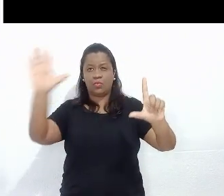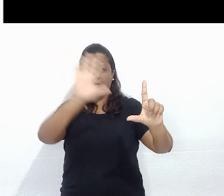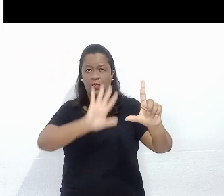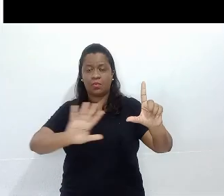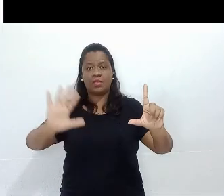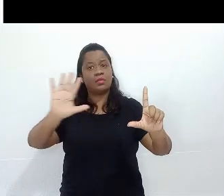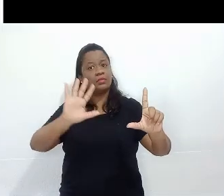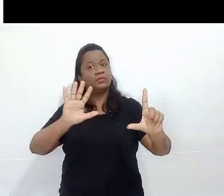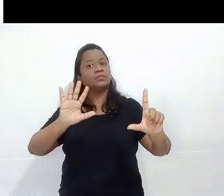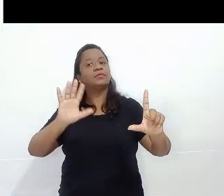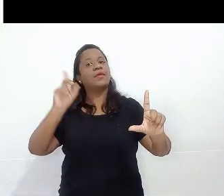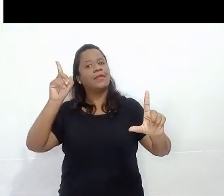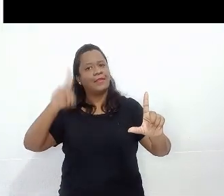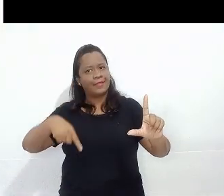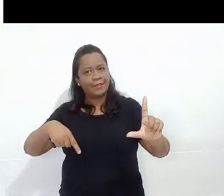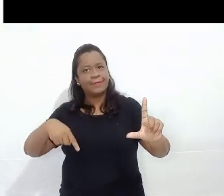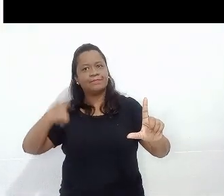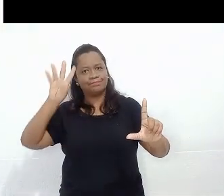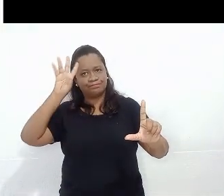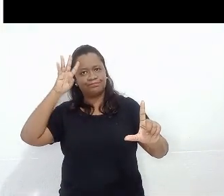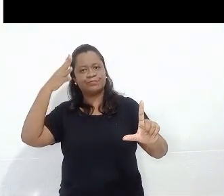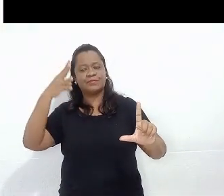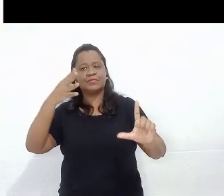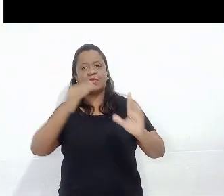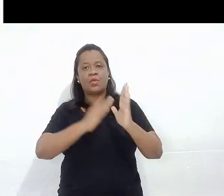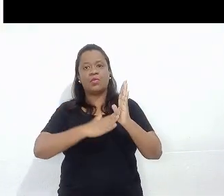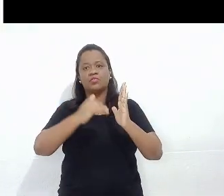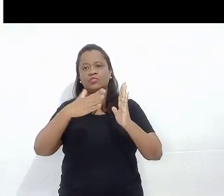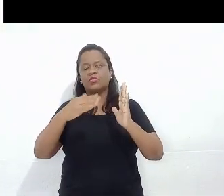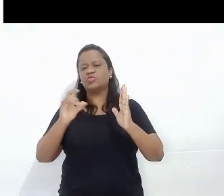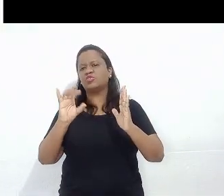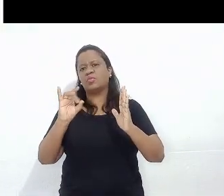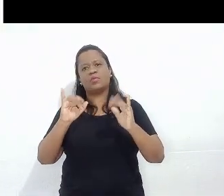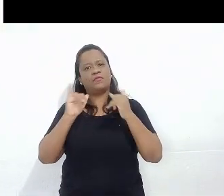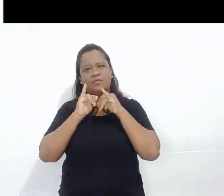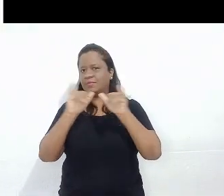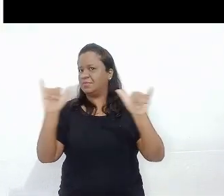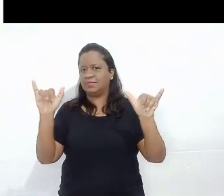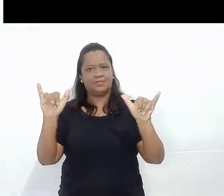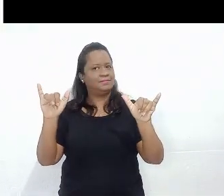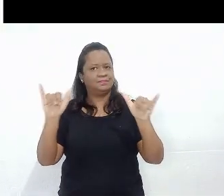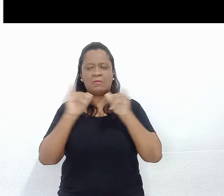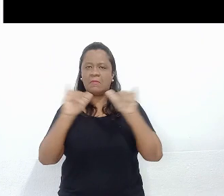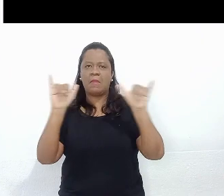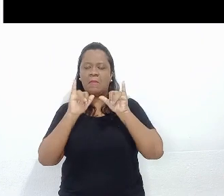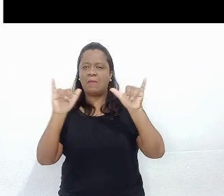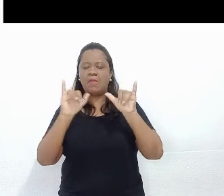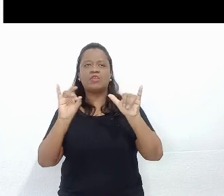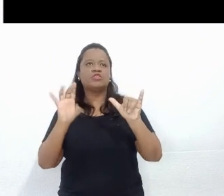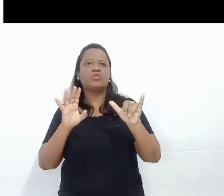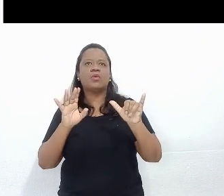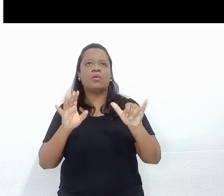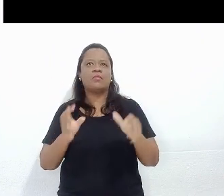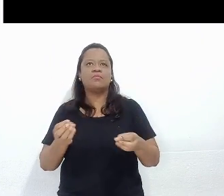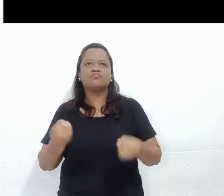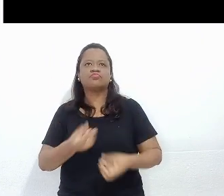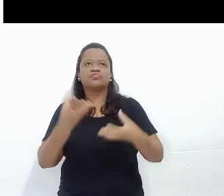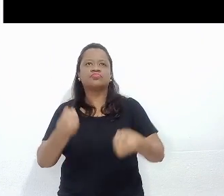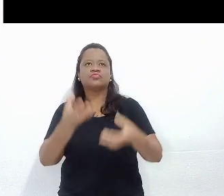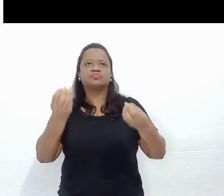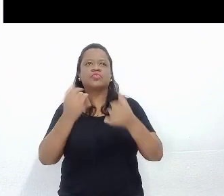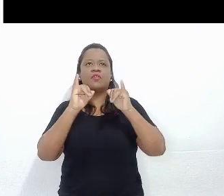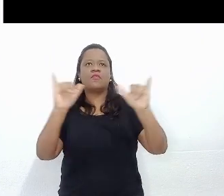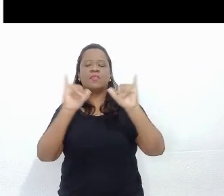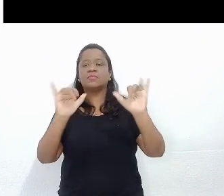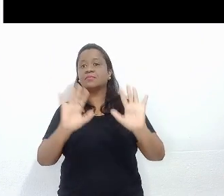é também uma decisão estética, tá? Não é só informação, né? Ah, eu estou botando isso para gerar informação. Tudo bem, tudo